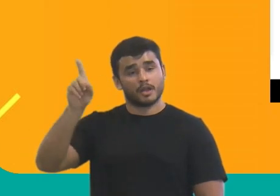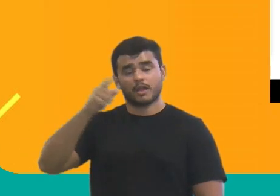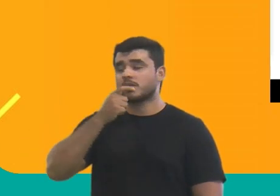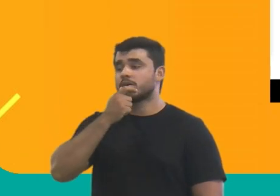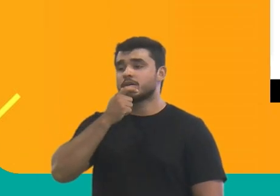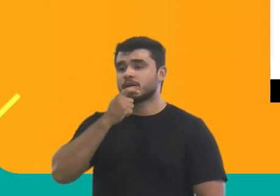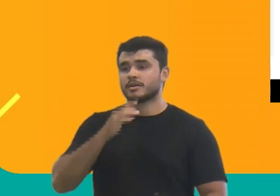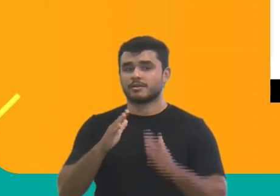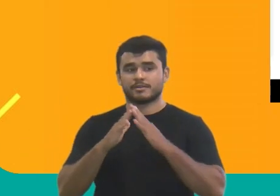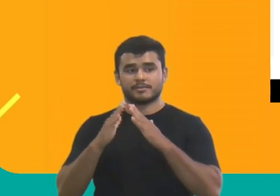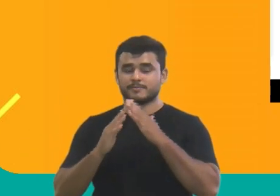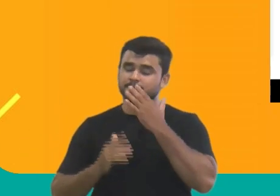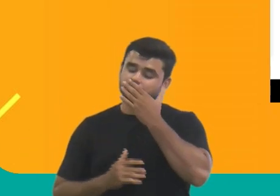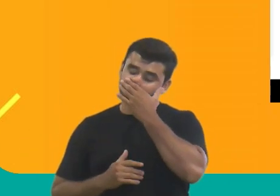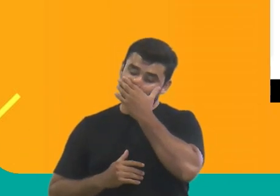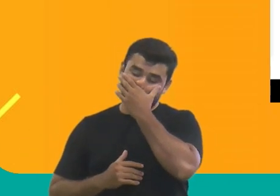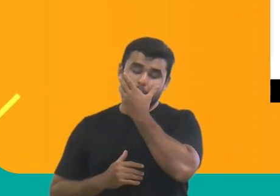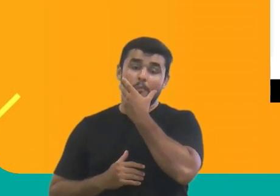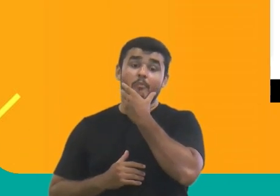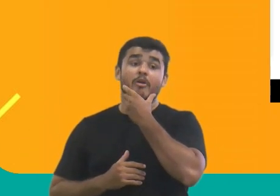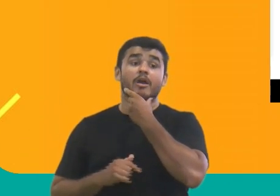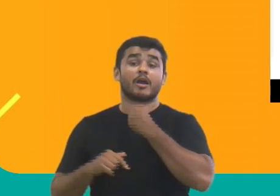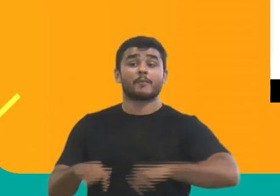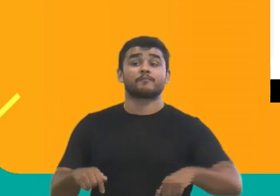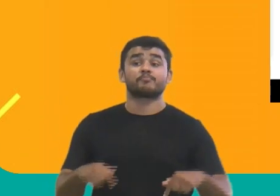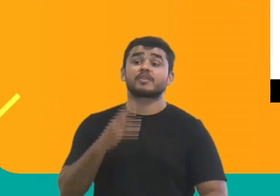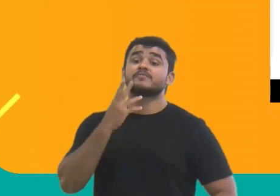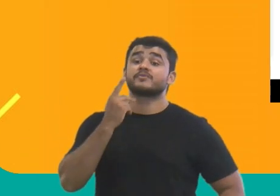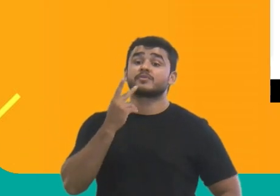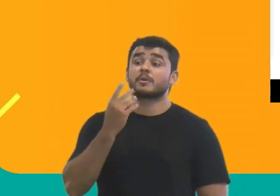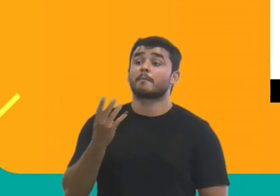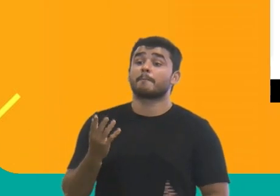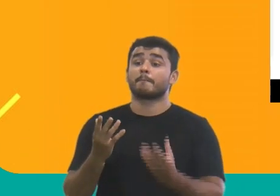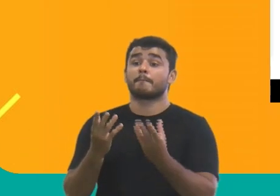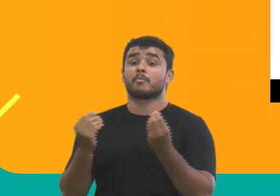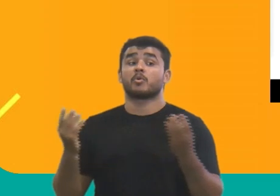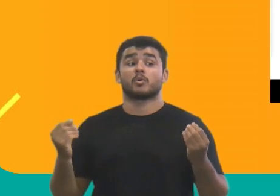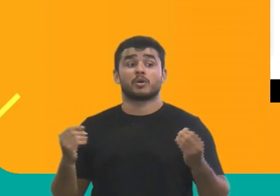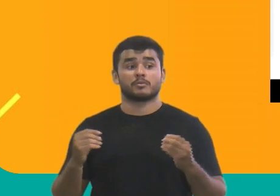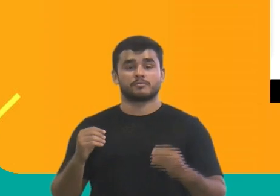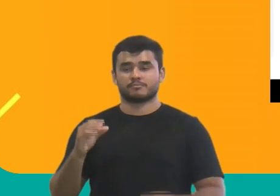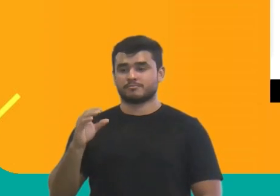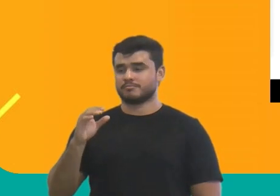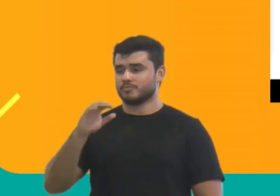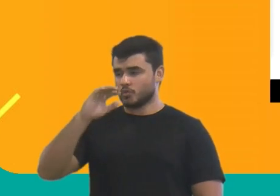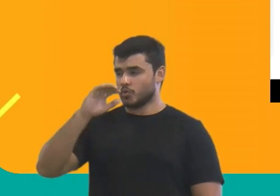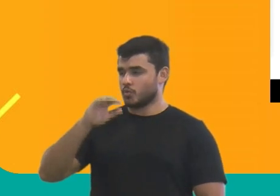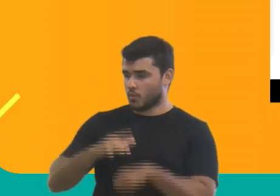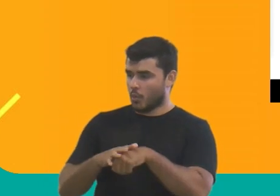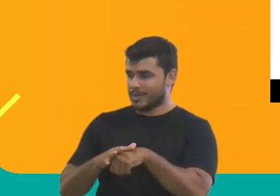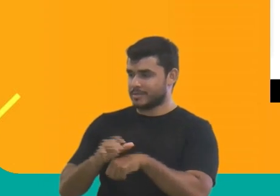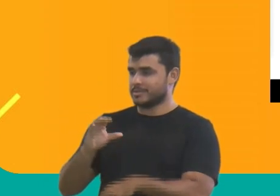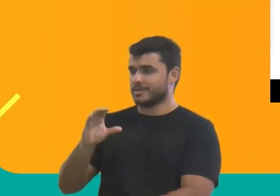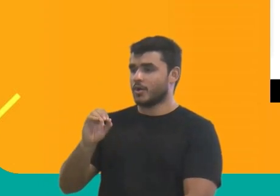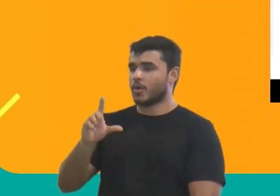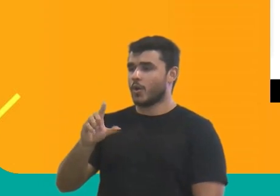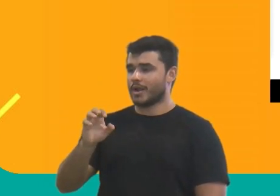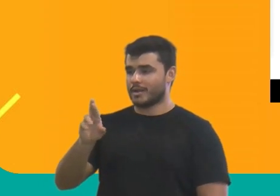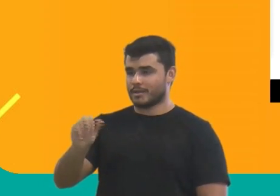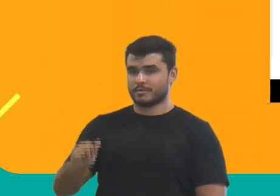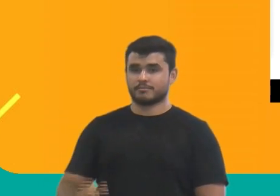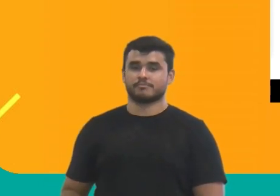Messejana, Fortaleza teve uma situação muito grave, que foi a presença da cólera. E aí foi